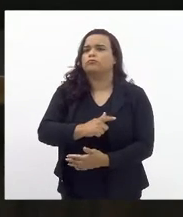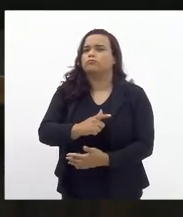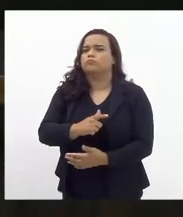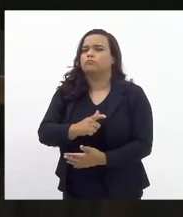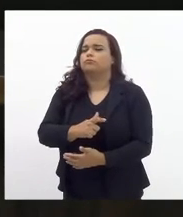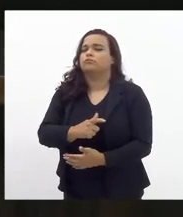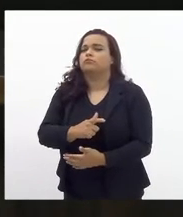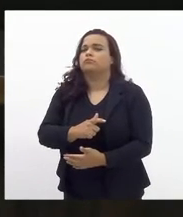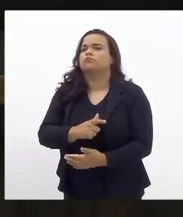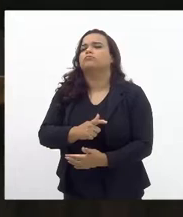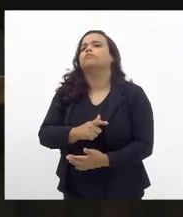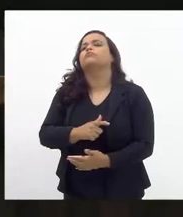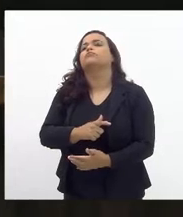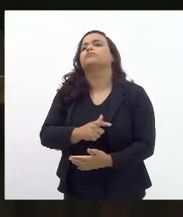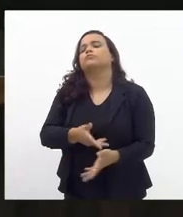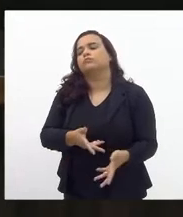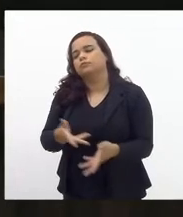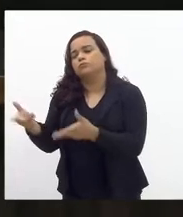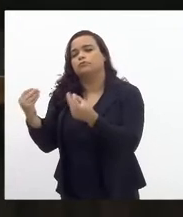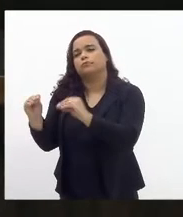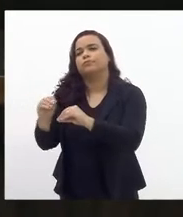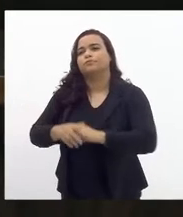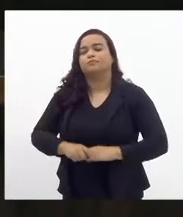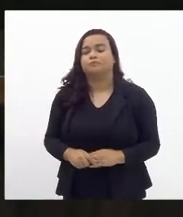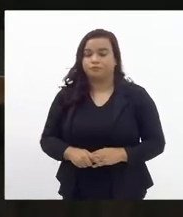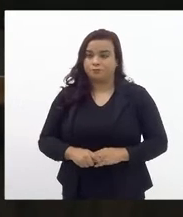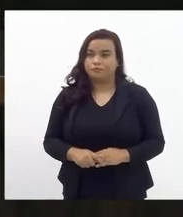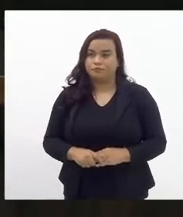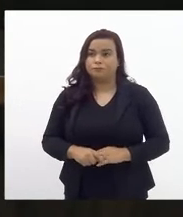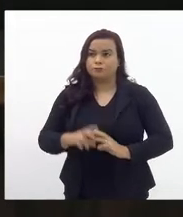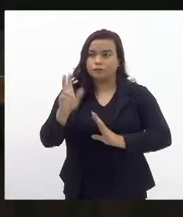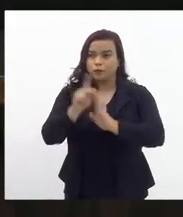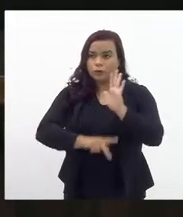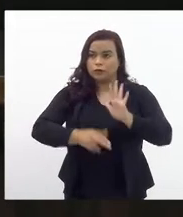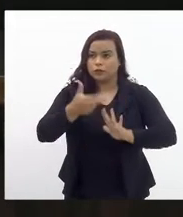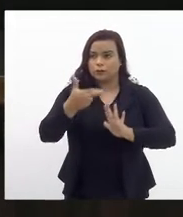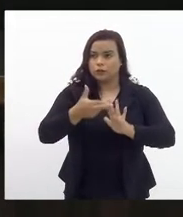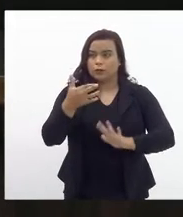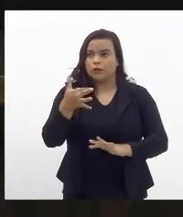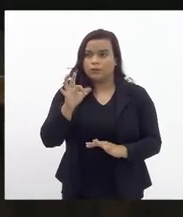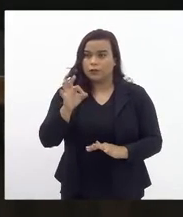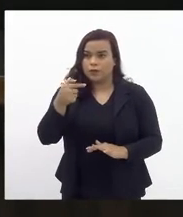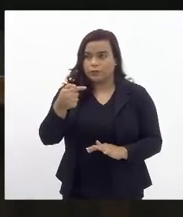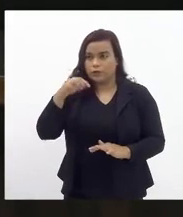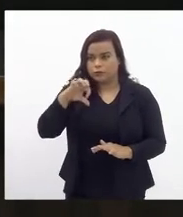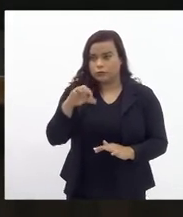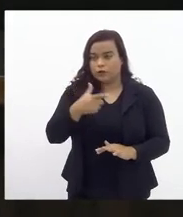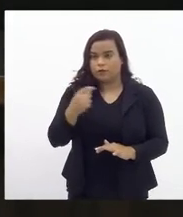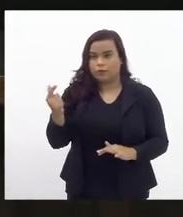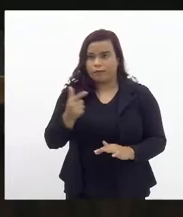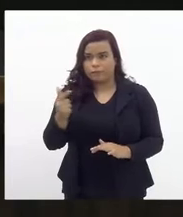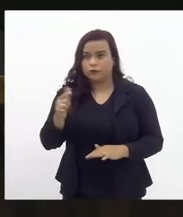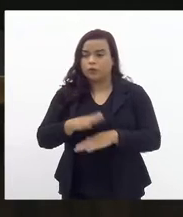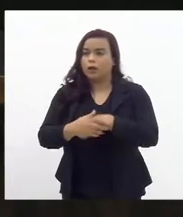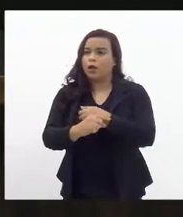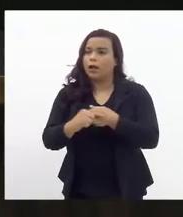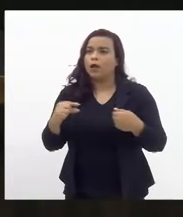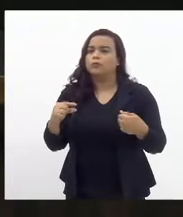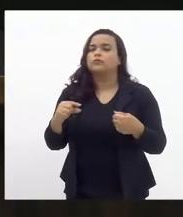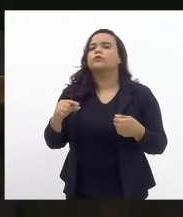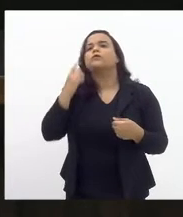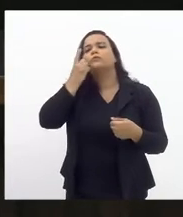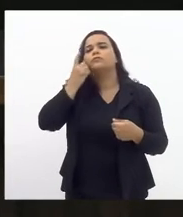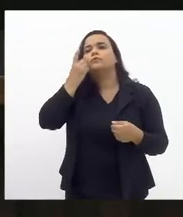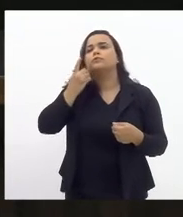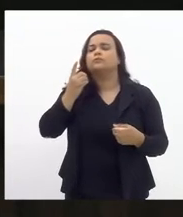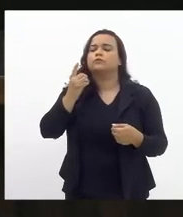estão. Aprovado, vai à promulgação. Projeto de resolução número 1079 de 2022, de autoria do deputado